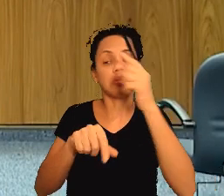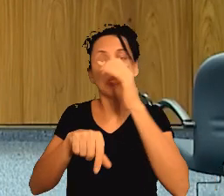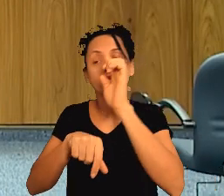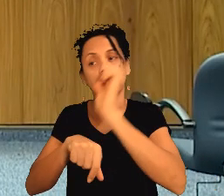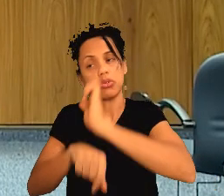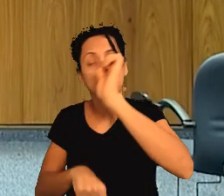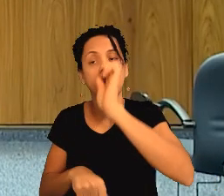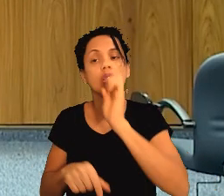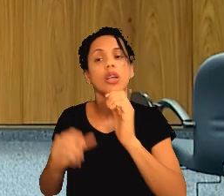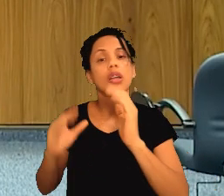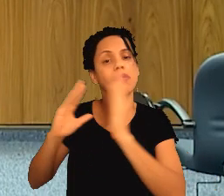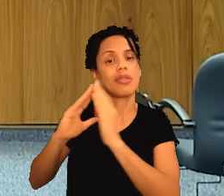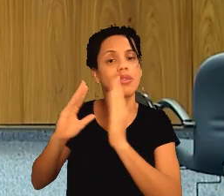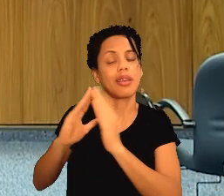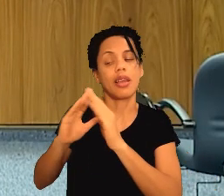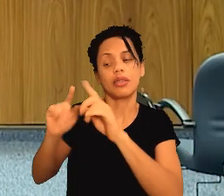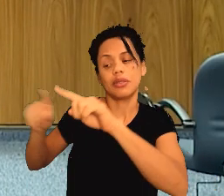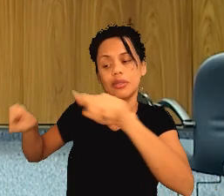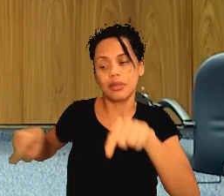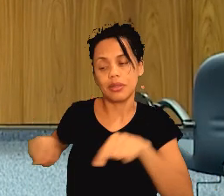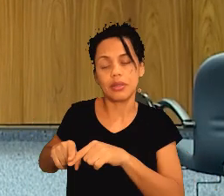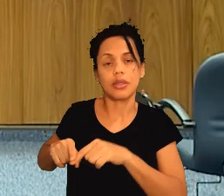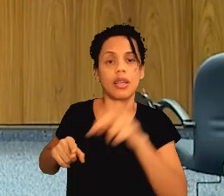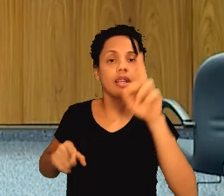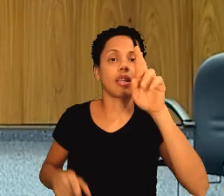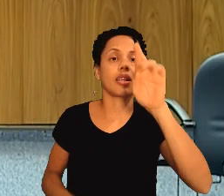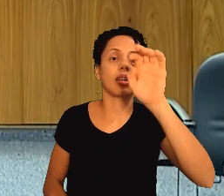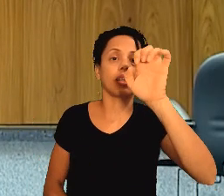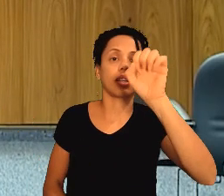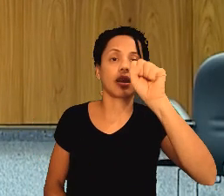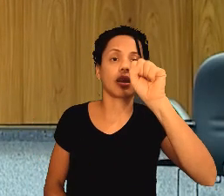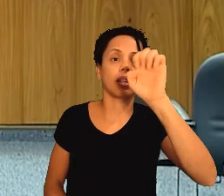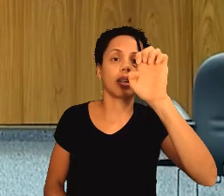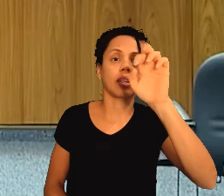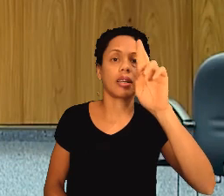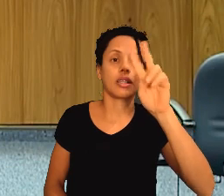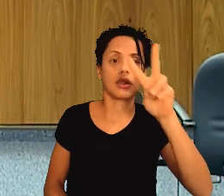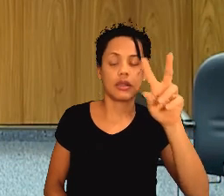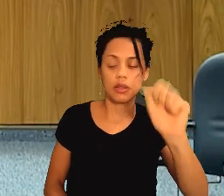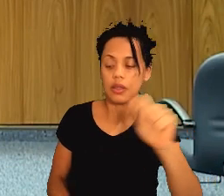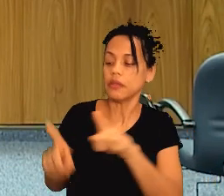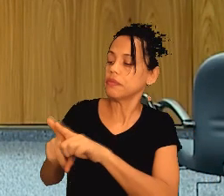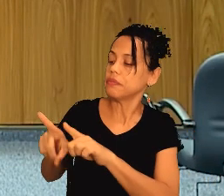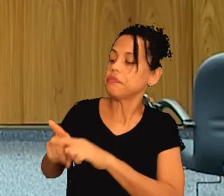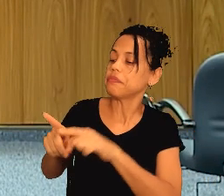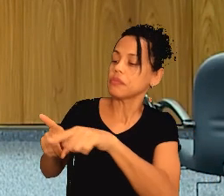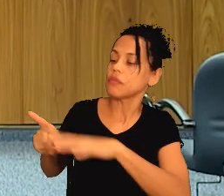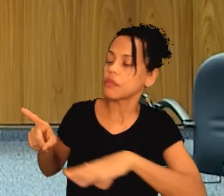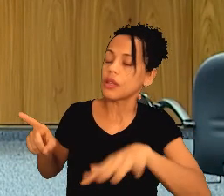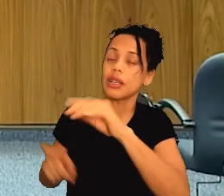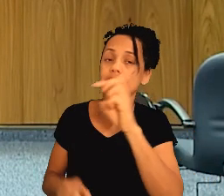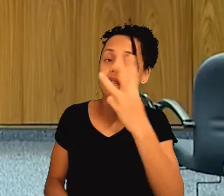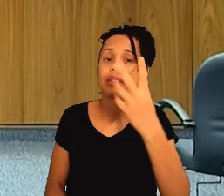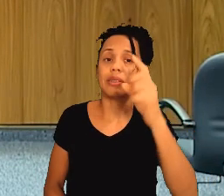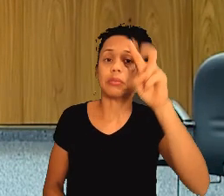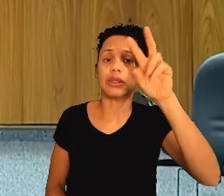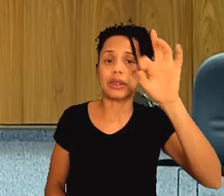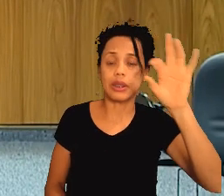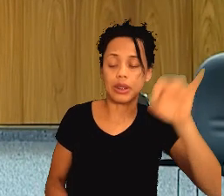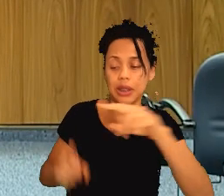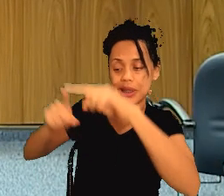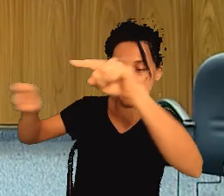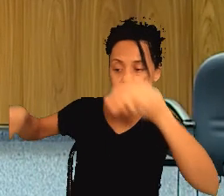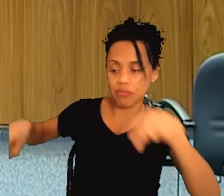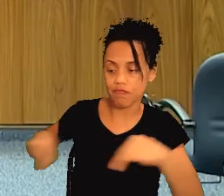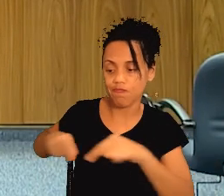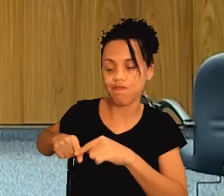moram em reservas de extensão que varia entre 700 hectares e 3.500 hectares, e